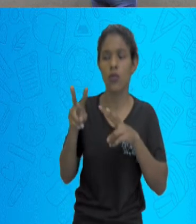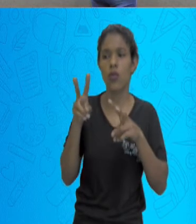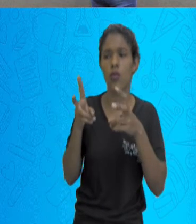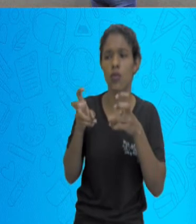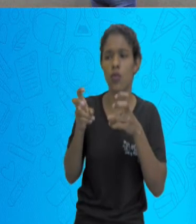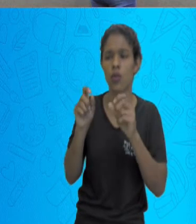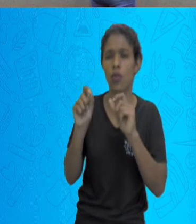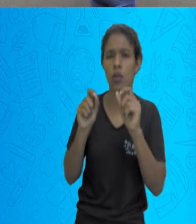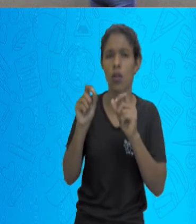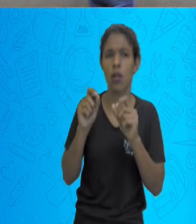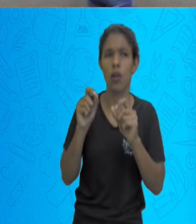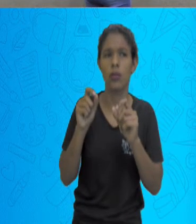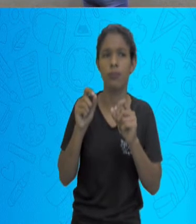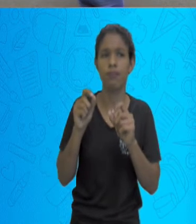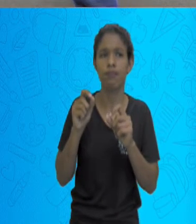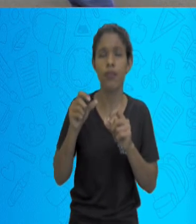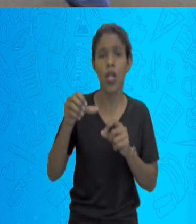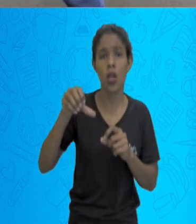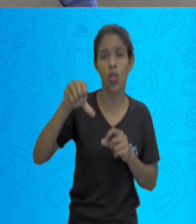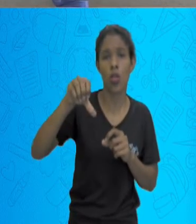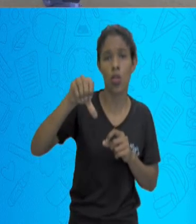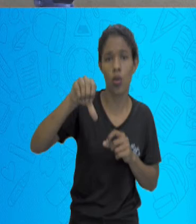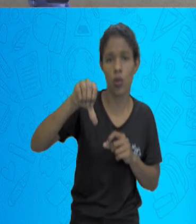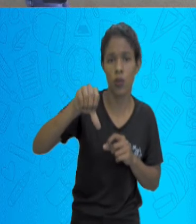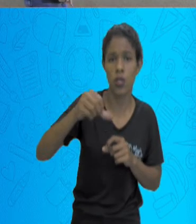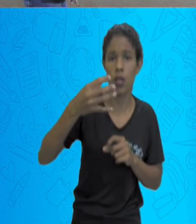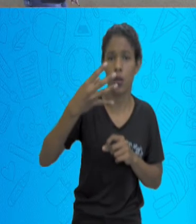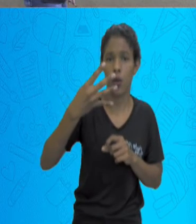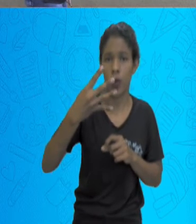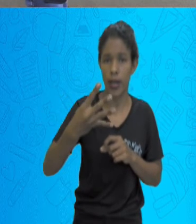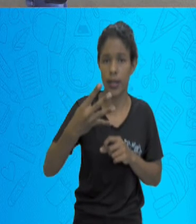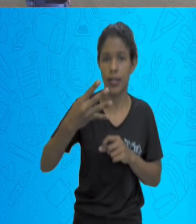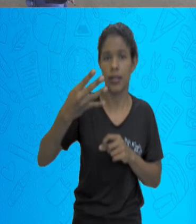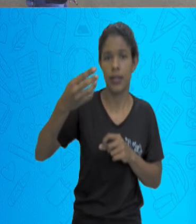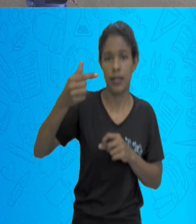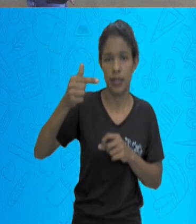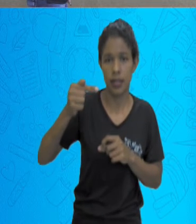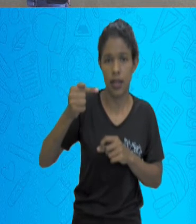947 milhões e 700 mil, né?